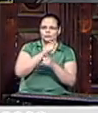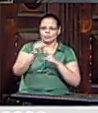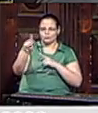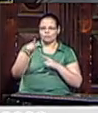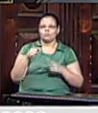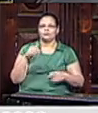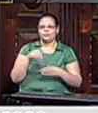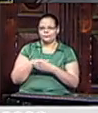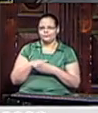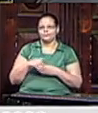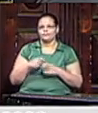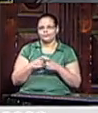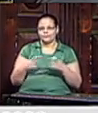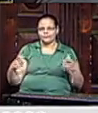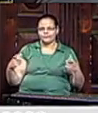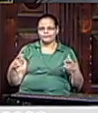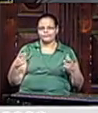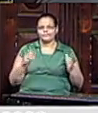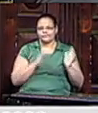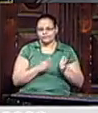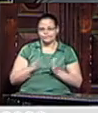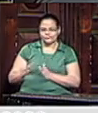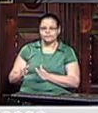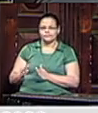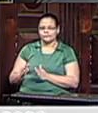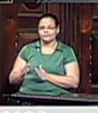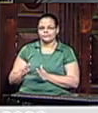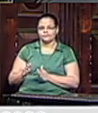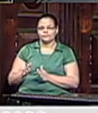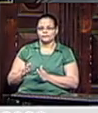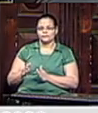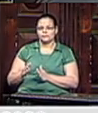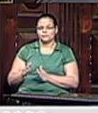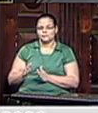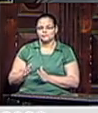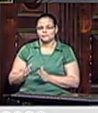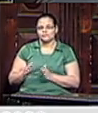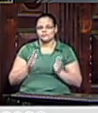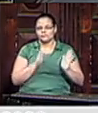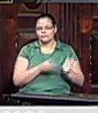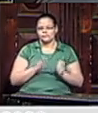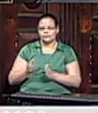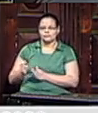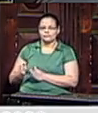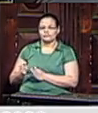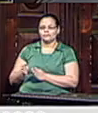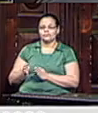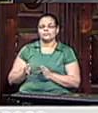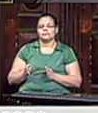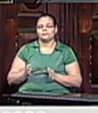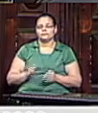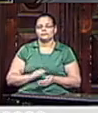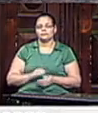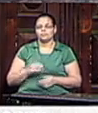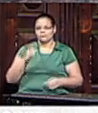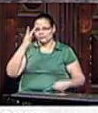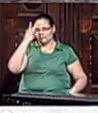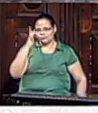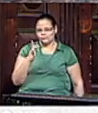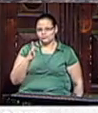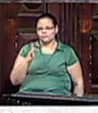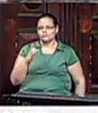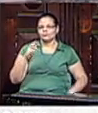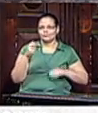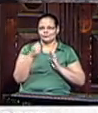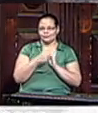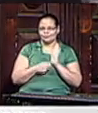Pela ordem, presidente. Pela ordem mesmo. É pela ordem sobre sobre a pauta. Não. Amanhã é a definição da